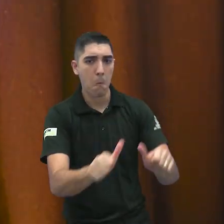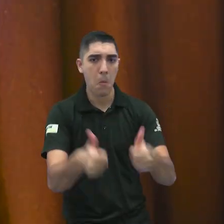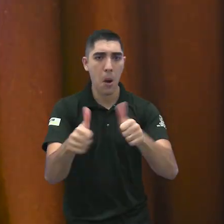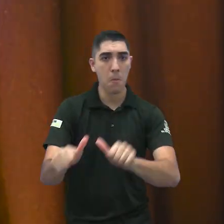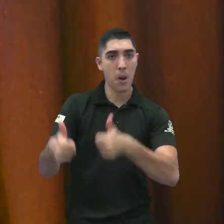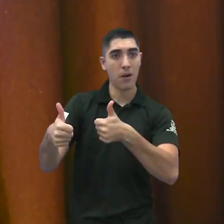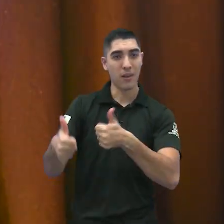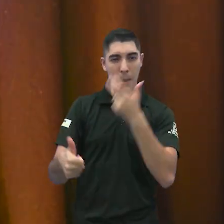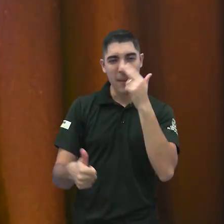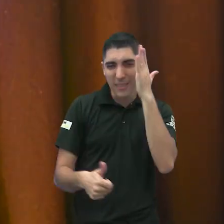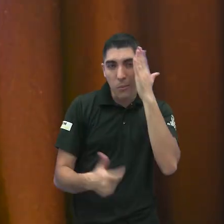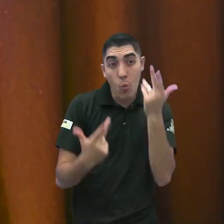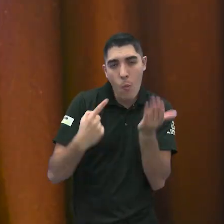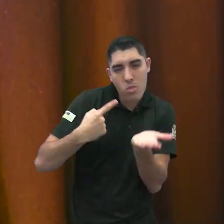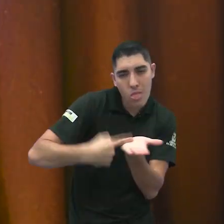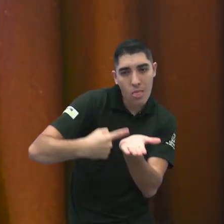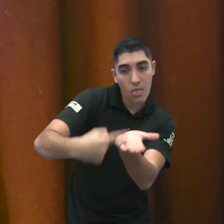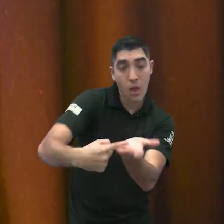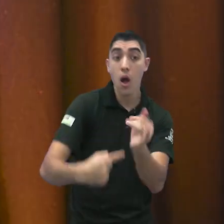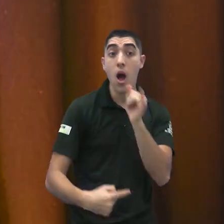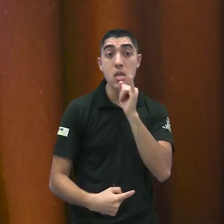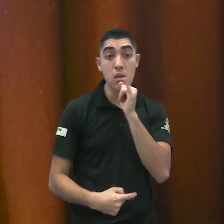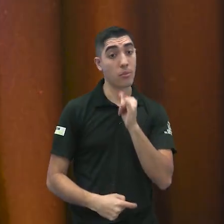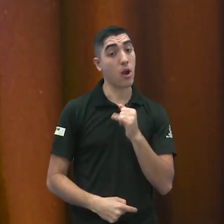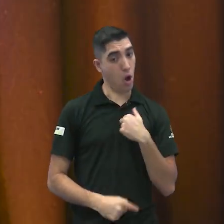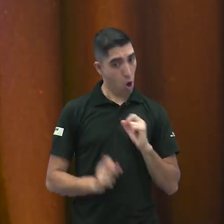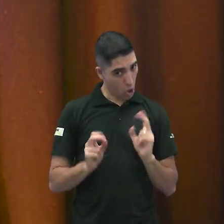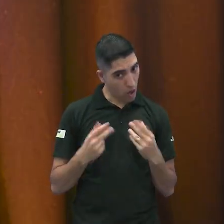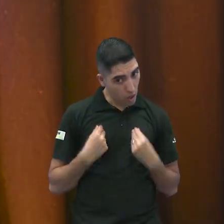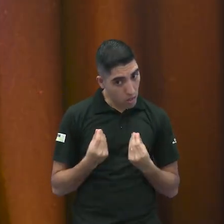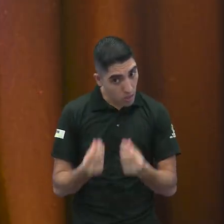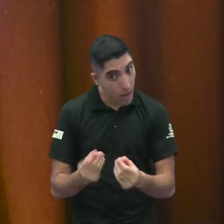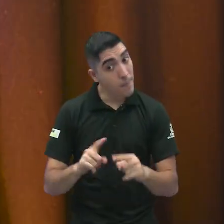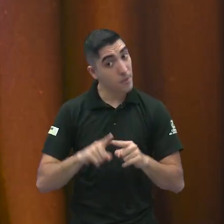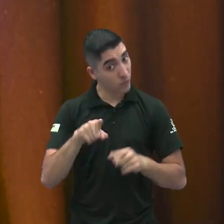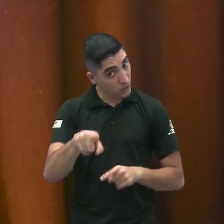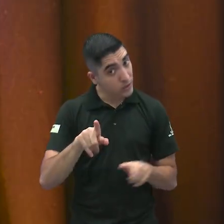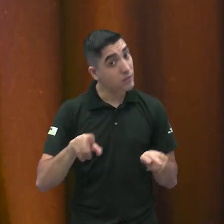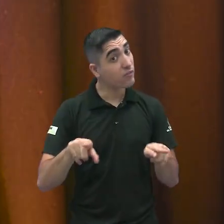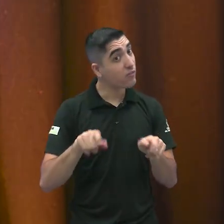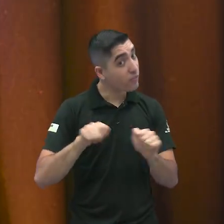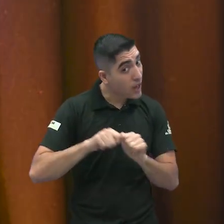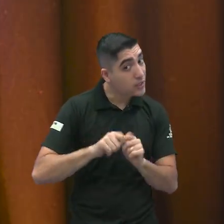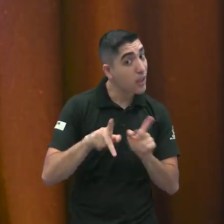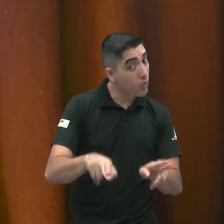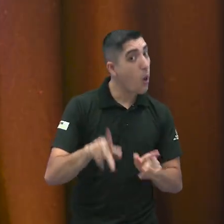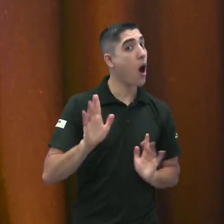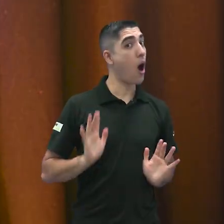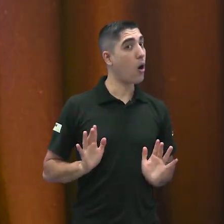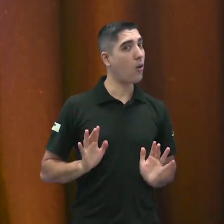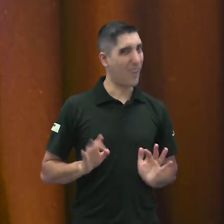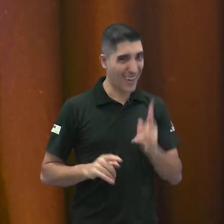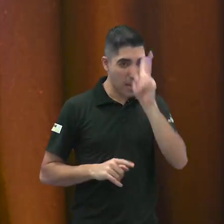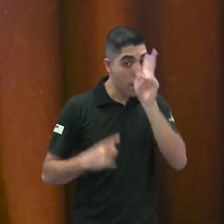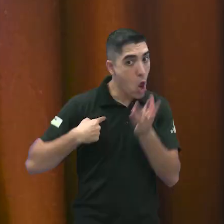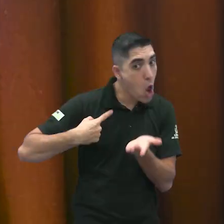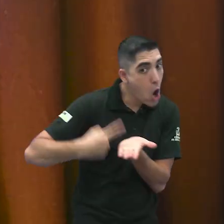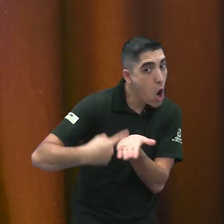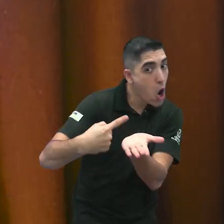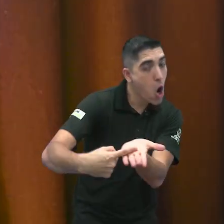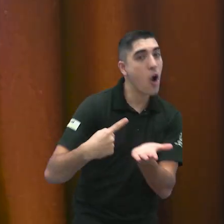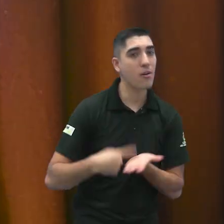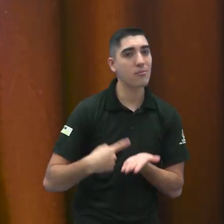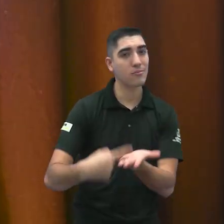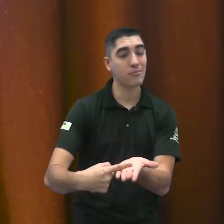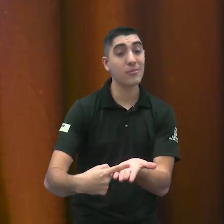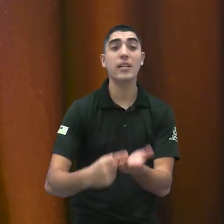vai ser um traço assim que é do ganha-ganha, sabe? Sabe aquela criança que te cobra combinados? Ou aquele adulto, mas você falou que tinha que ser feito dessa forma e você não